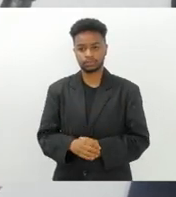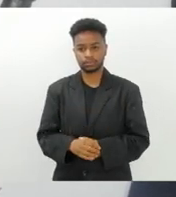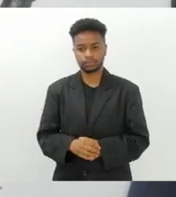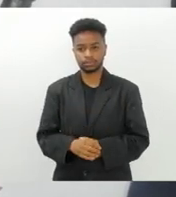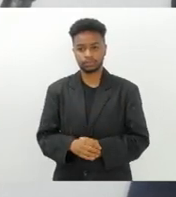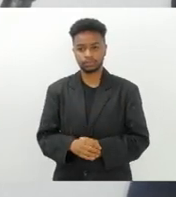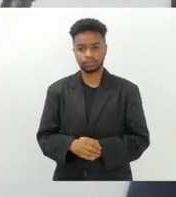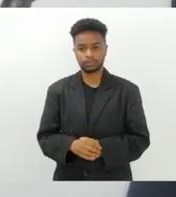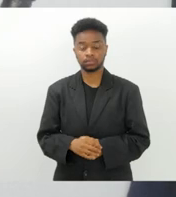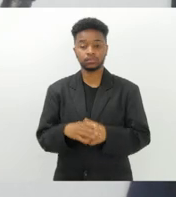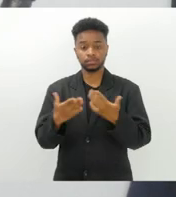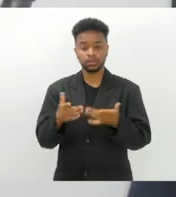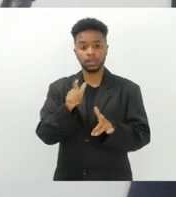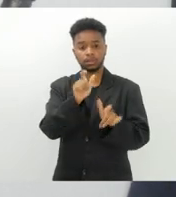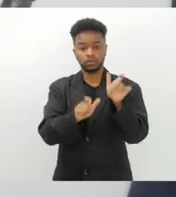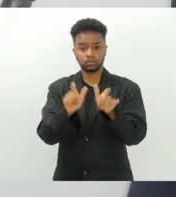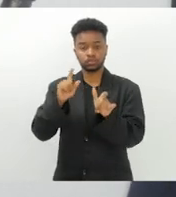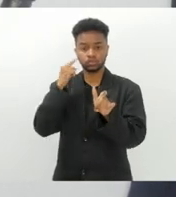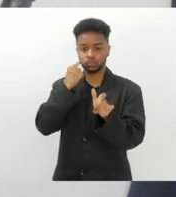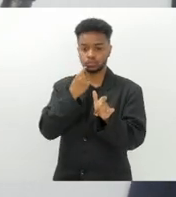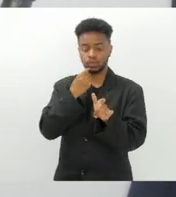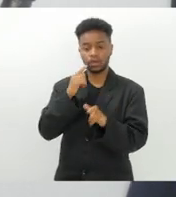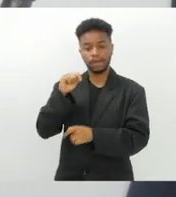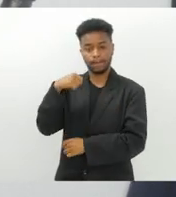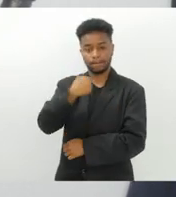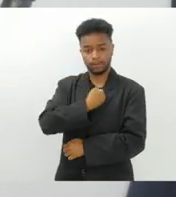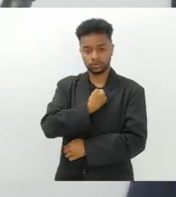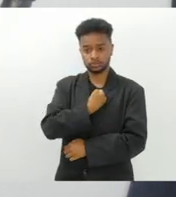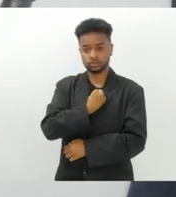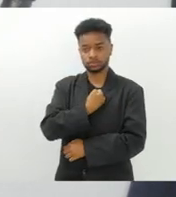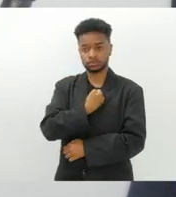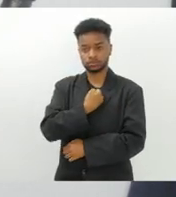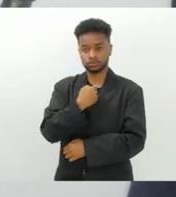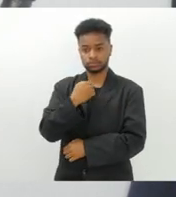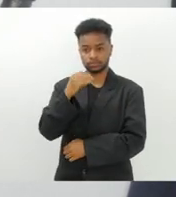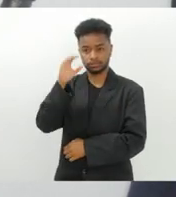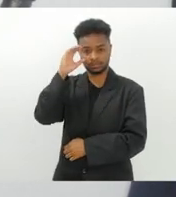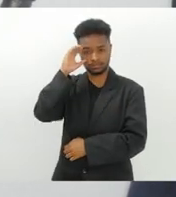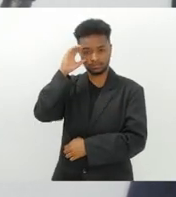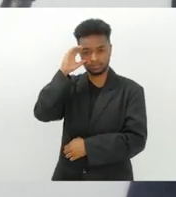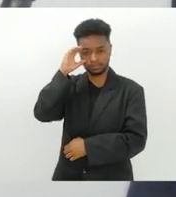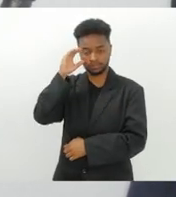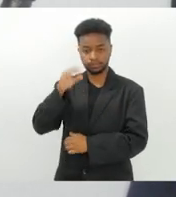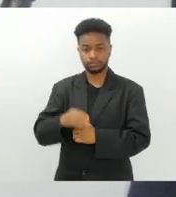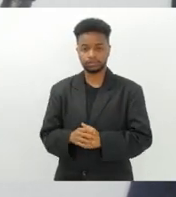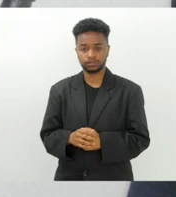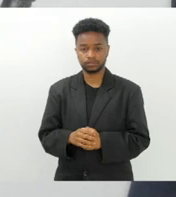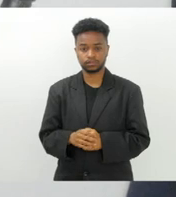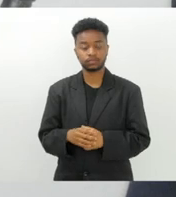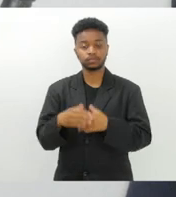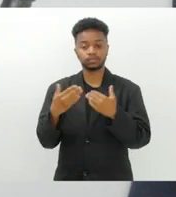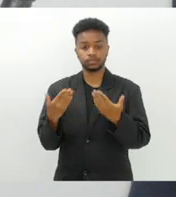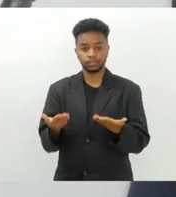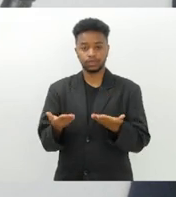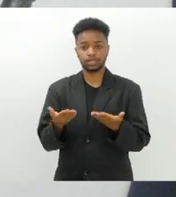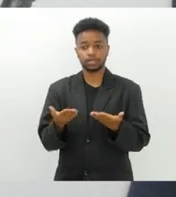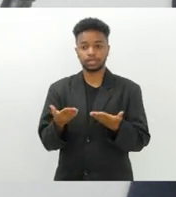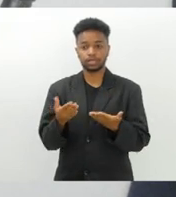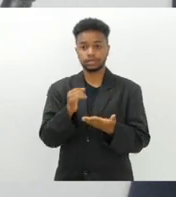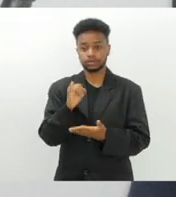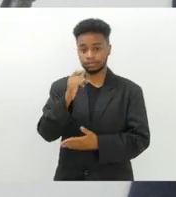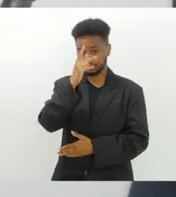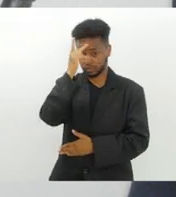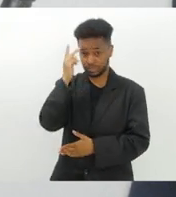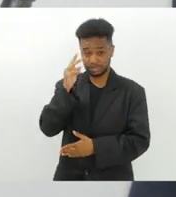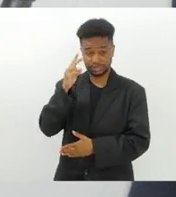Para as pessoas surdas, o meu sinal é esse aqui. E para pessoas